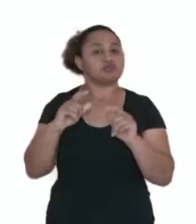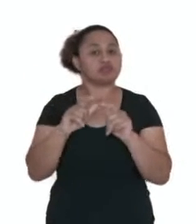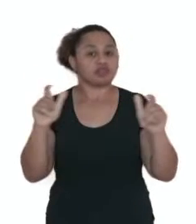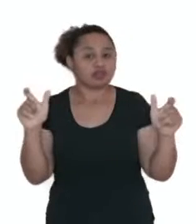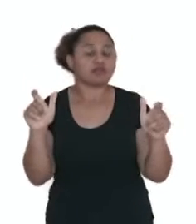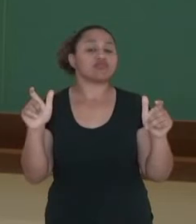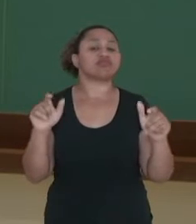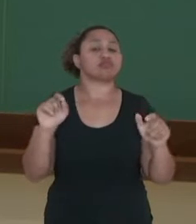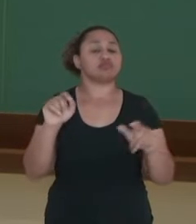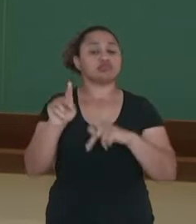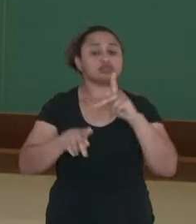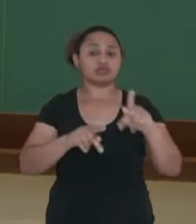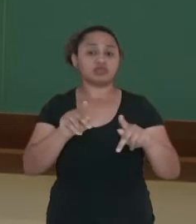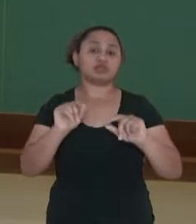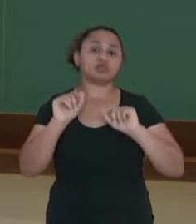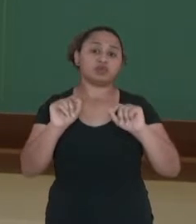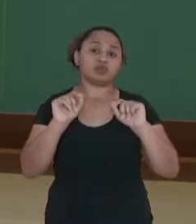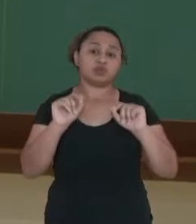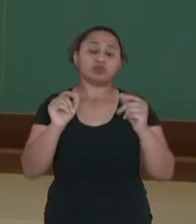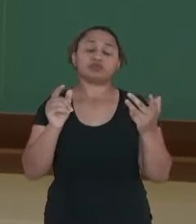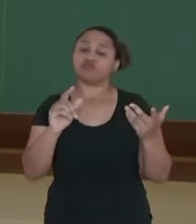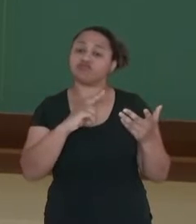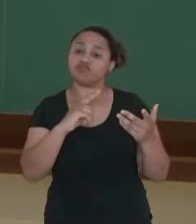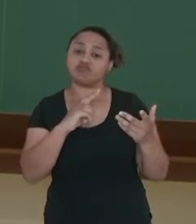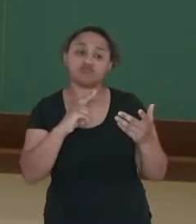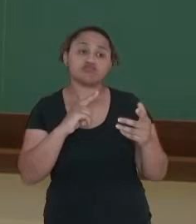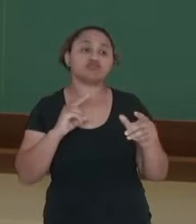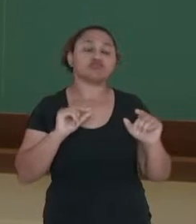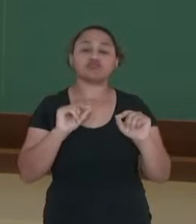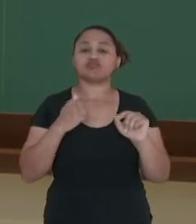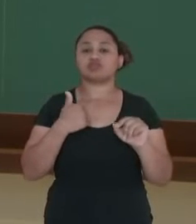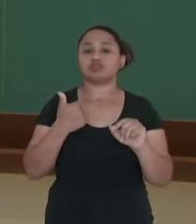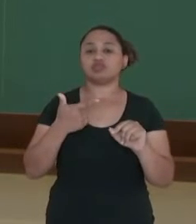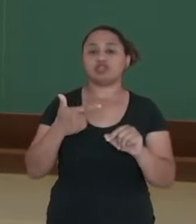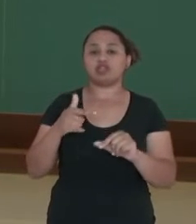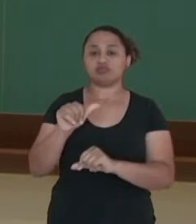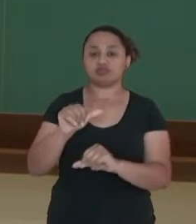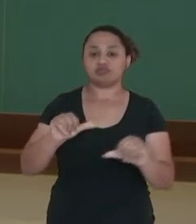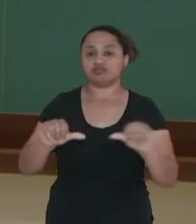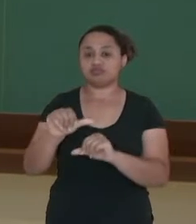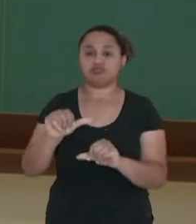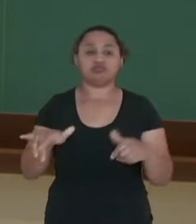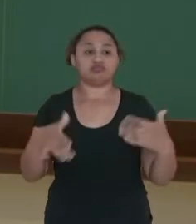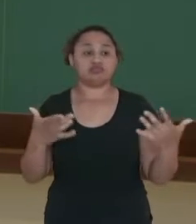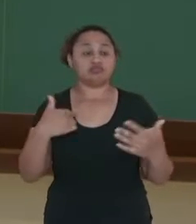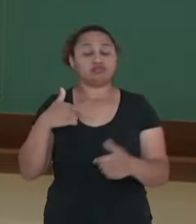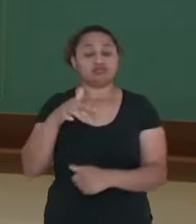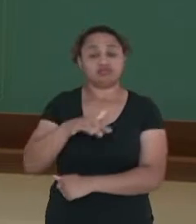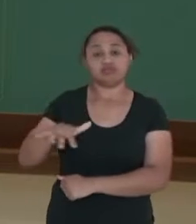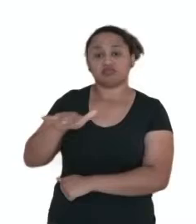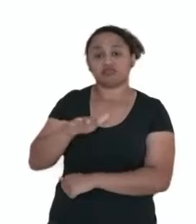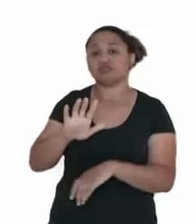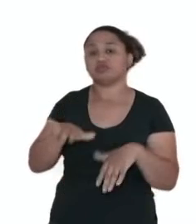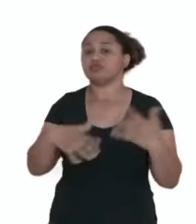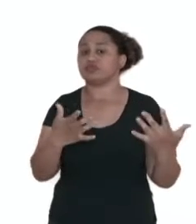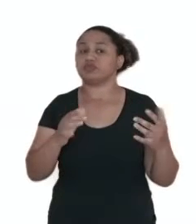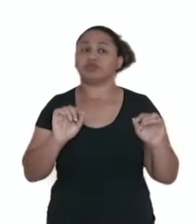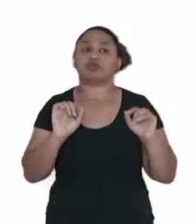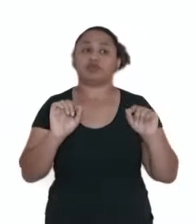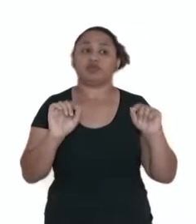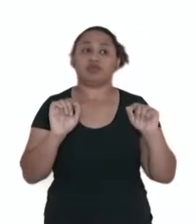grande de uma população, as frequências tendem a não mudar, tá? Então, tendo essas condições, por exemplo, então,